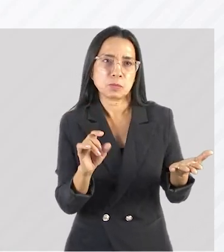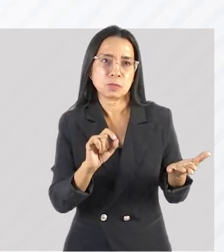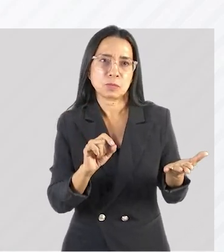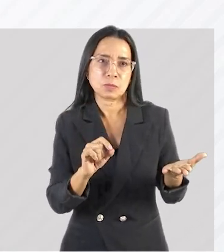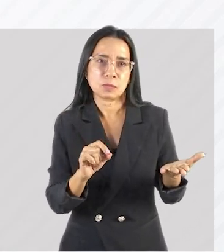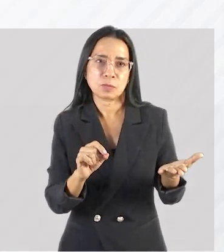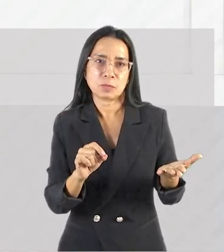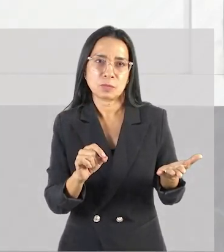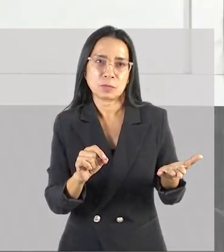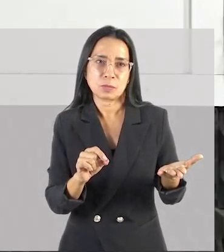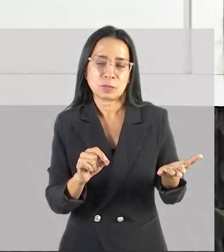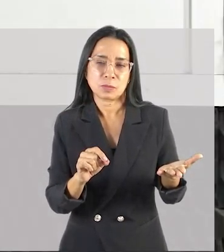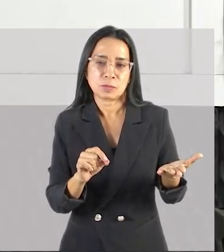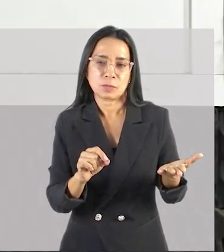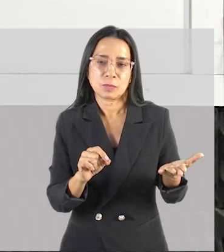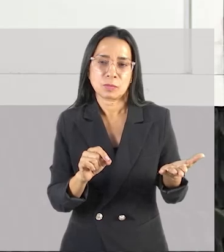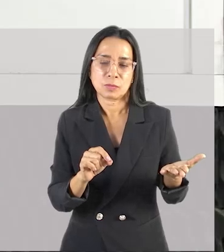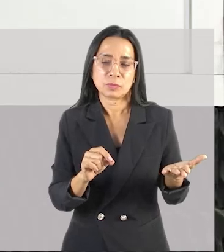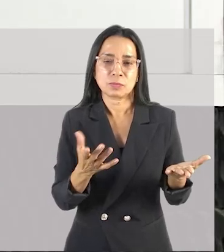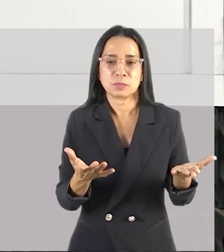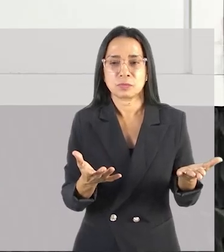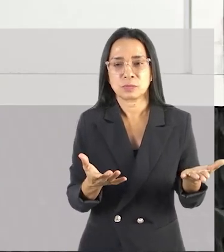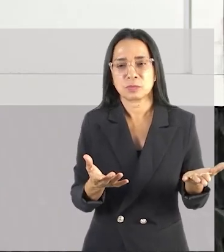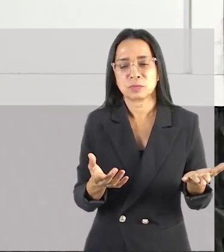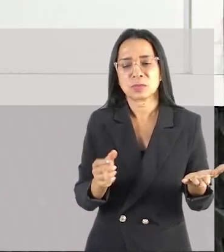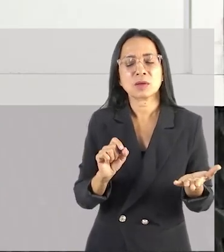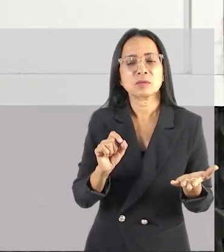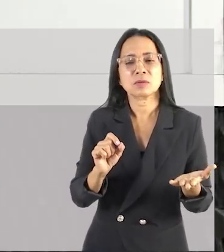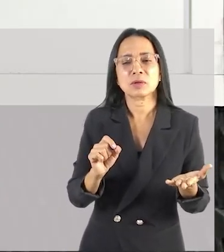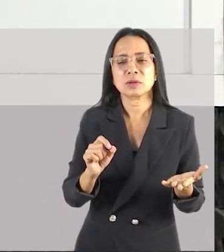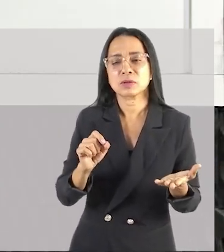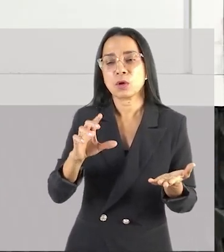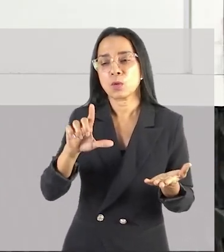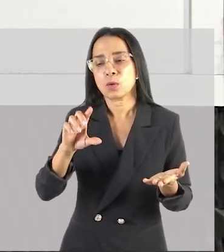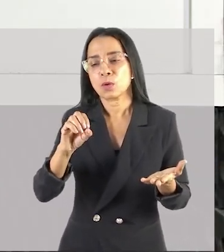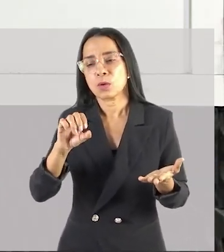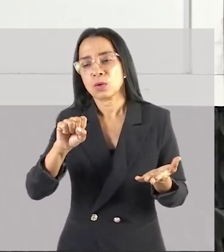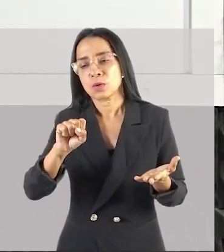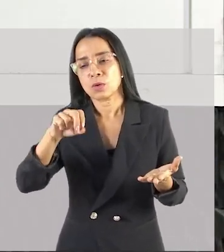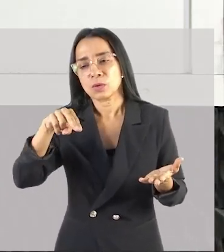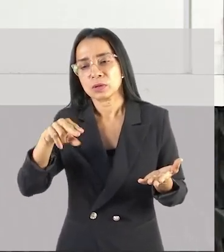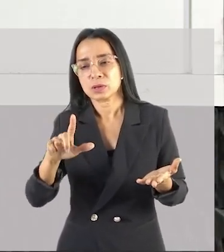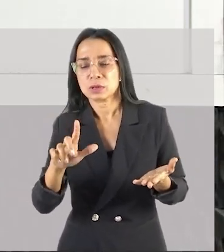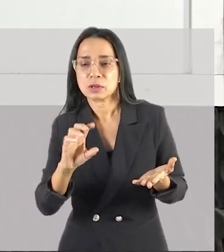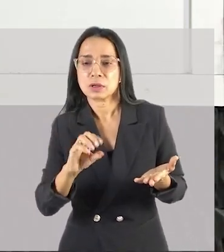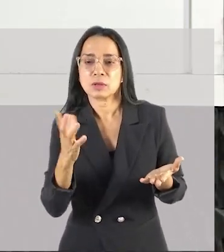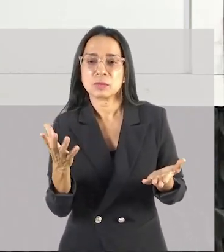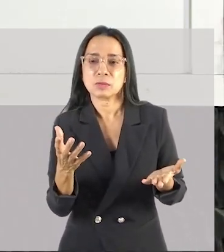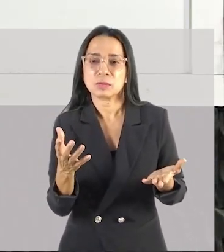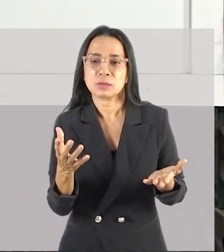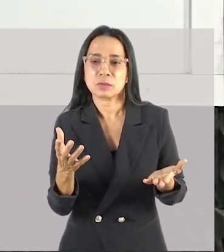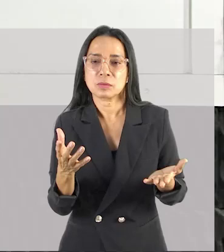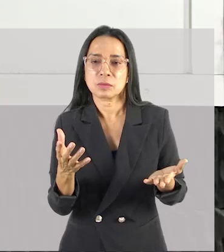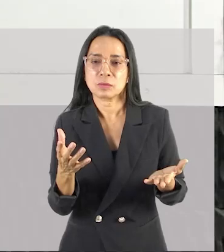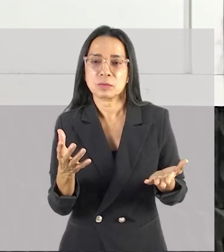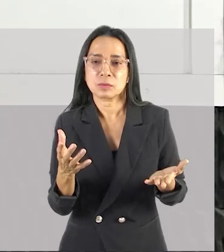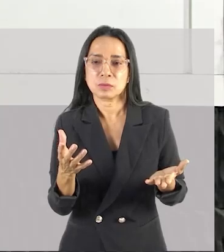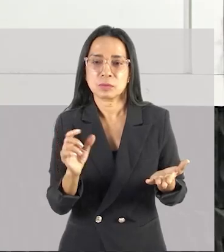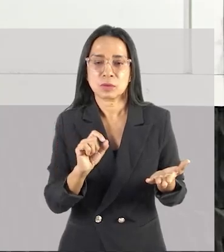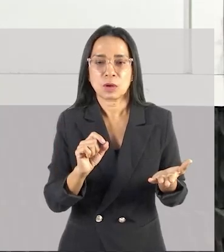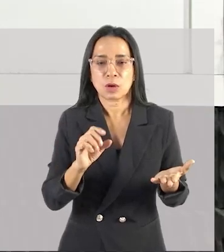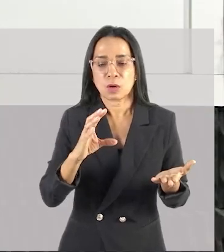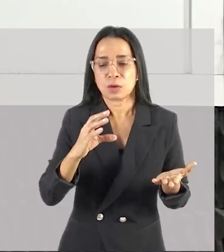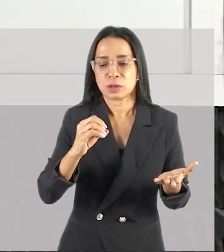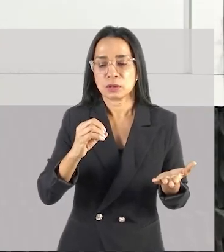Essa parte sombreada aí, que figura é essa? É um losango, é um quadrado? Na verdade, ele é um 2, 3, 4, 5, 6, é um